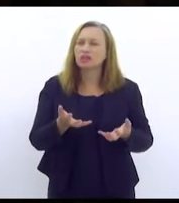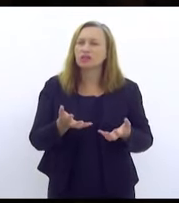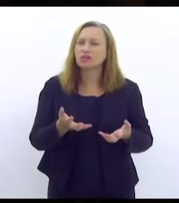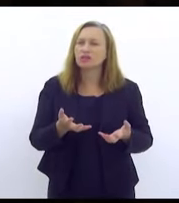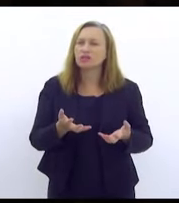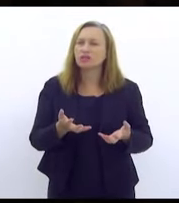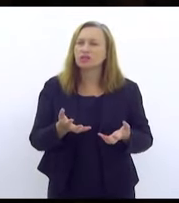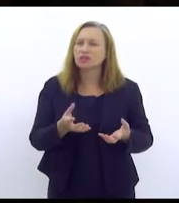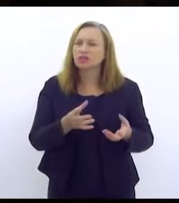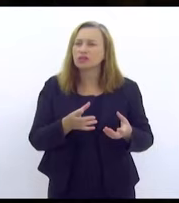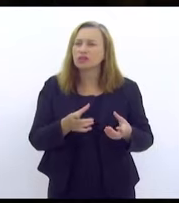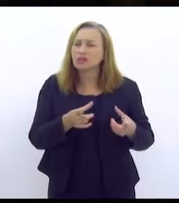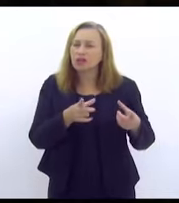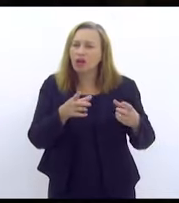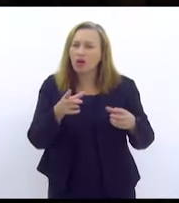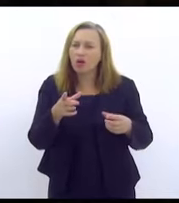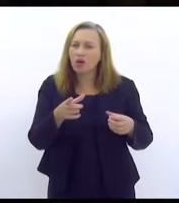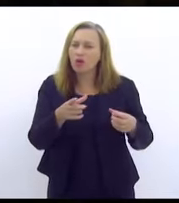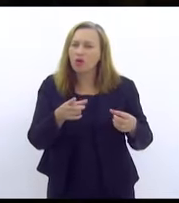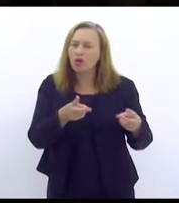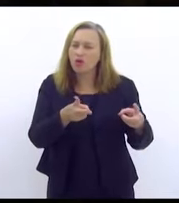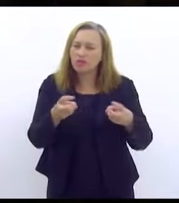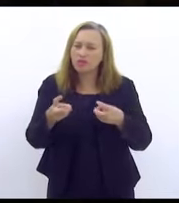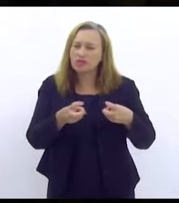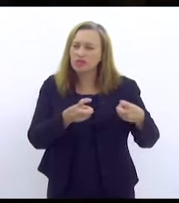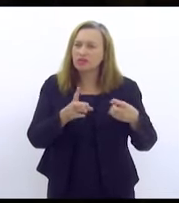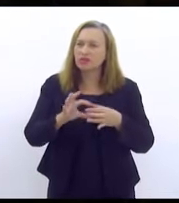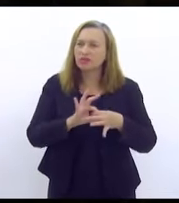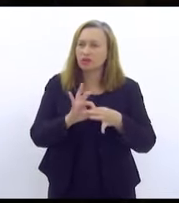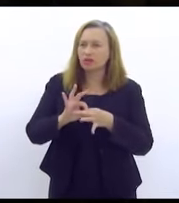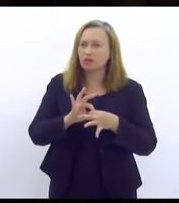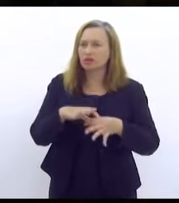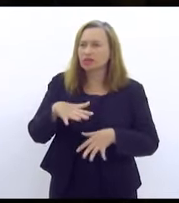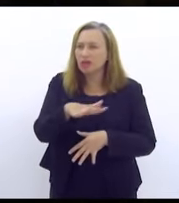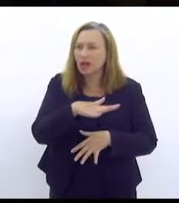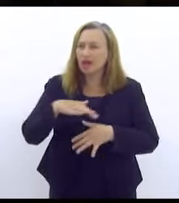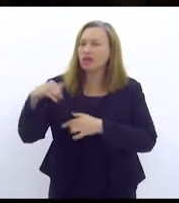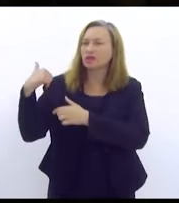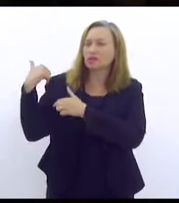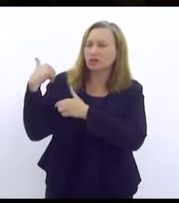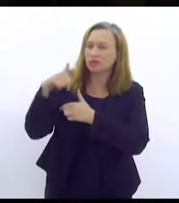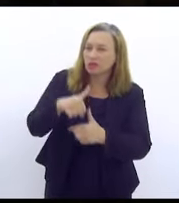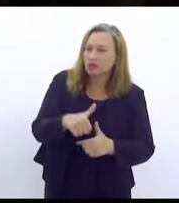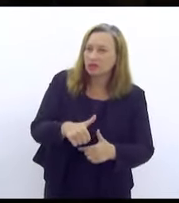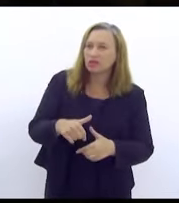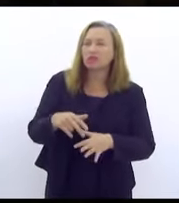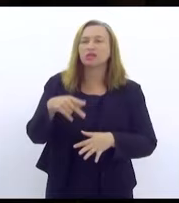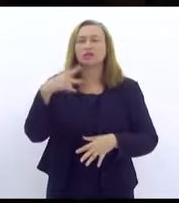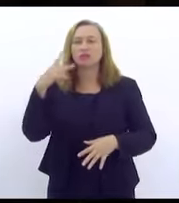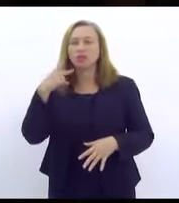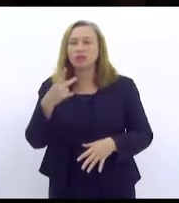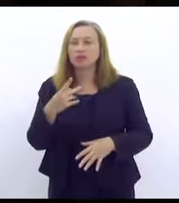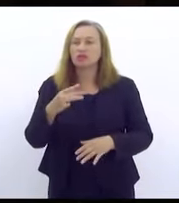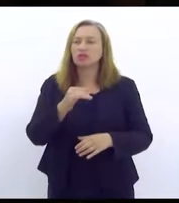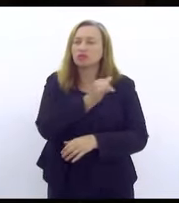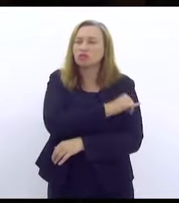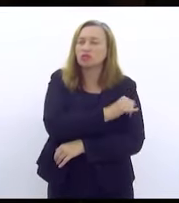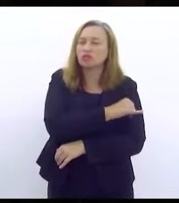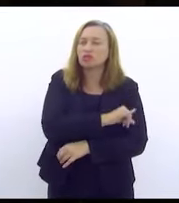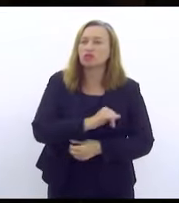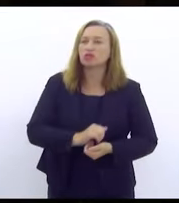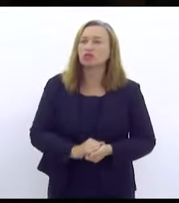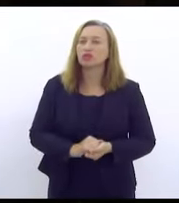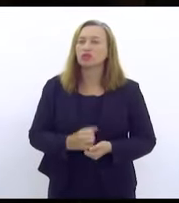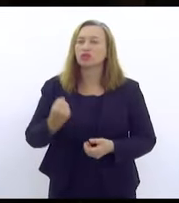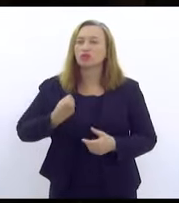está observando a união dos setores conservadores da política no Rio de Janeiro, que é a maioria esmagadora,